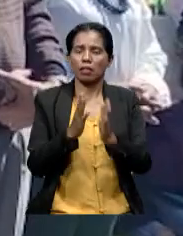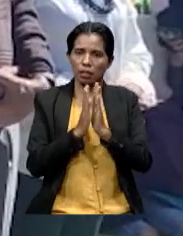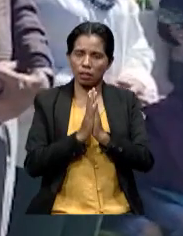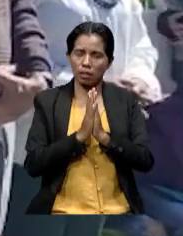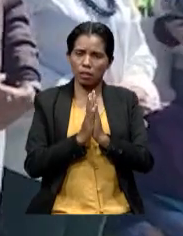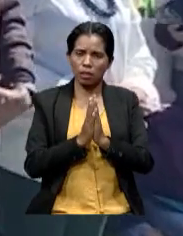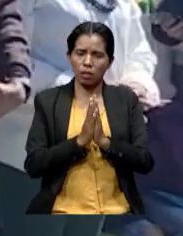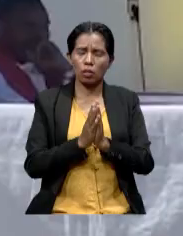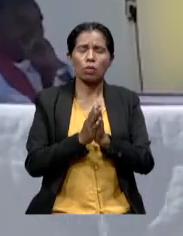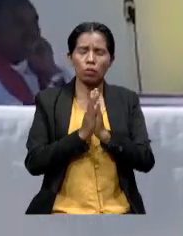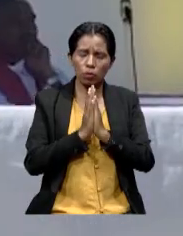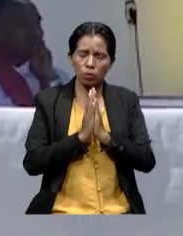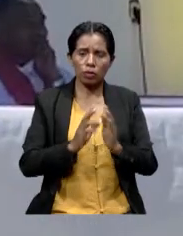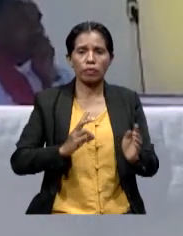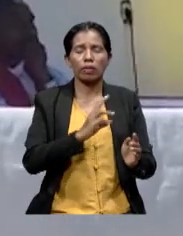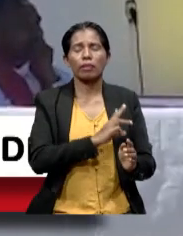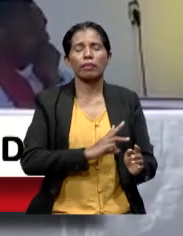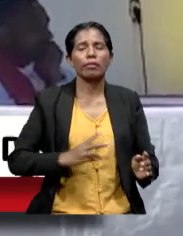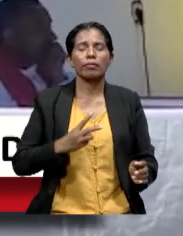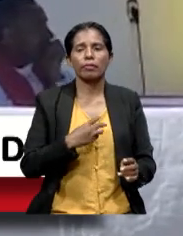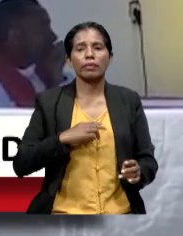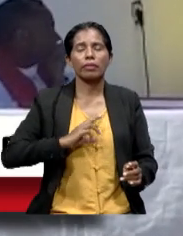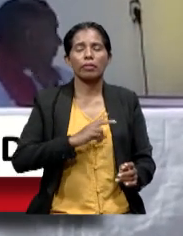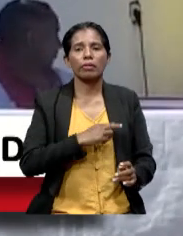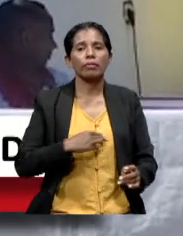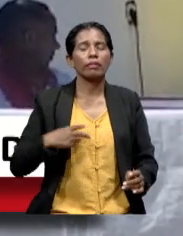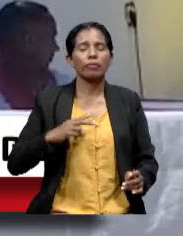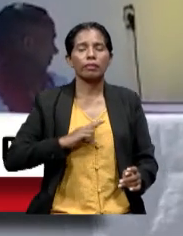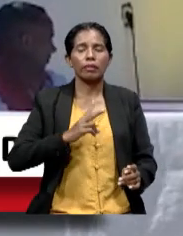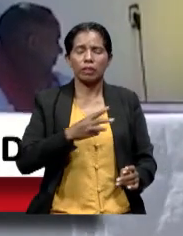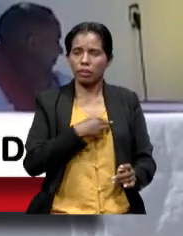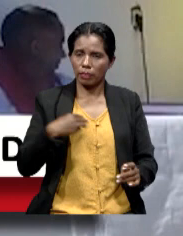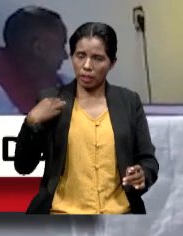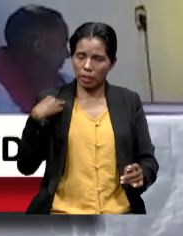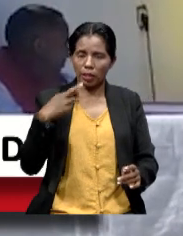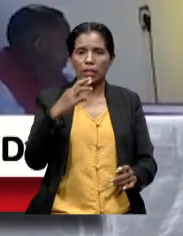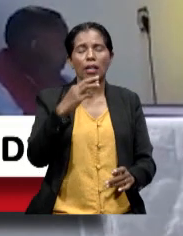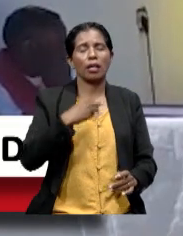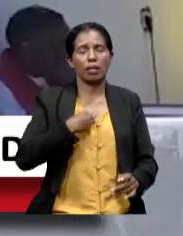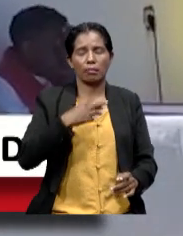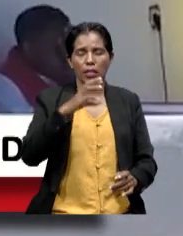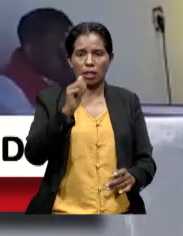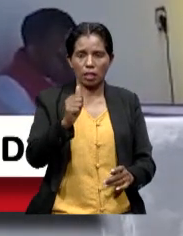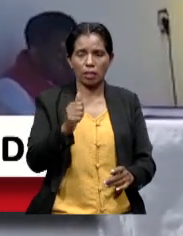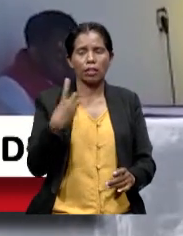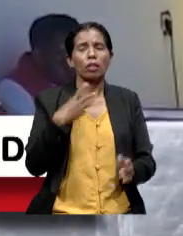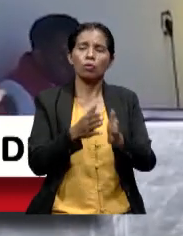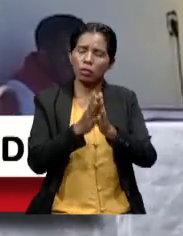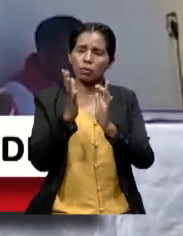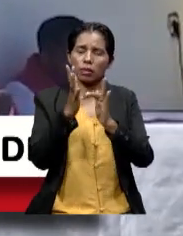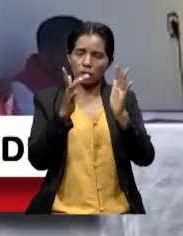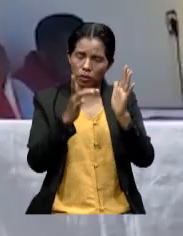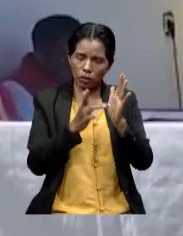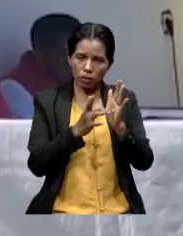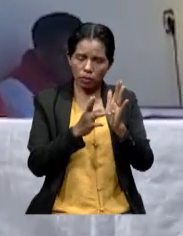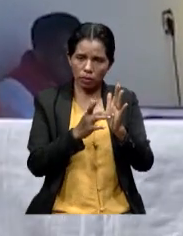onde Husuba na Infeto Ramelau, Husuba Intercessão de Jesus Divina Misericórdia, a tu eterna Eulun Sernabe